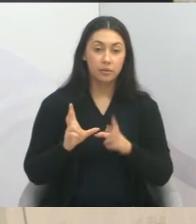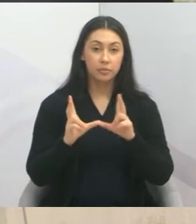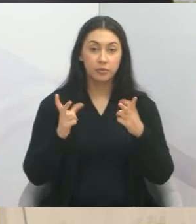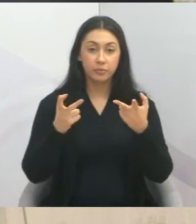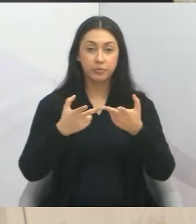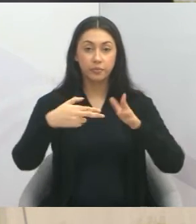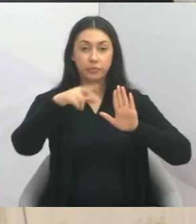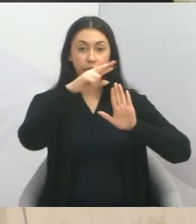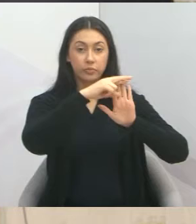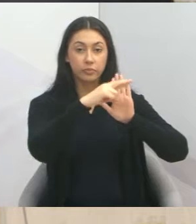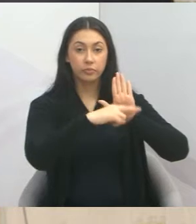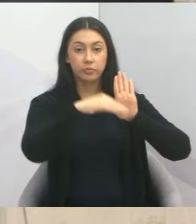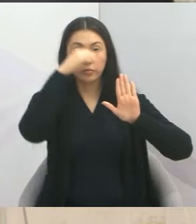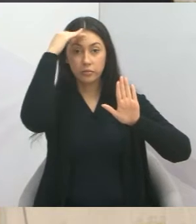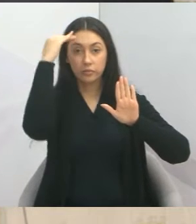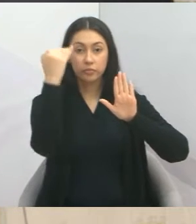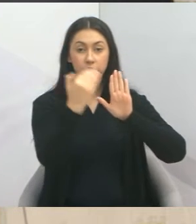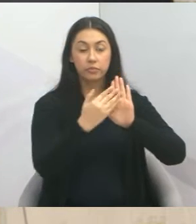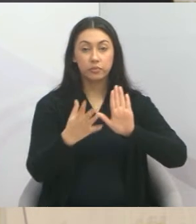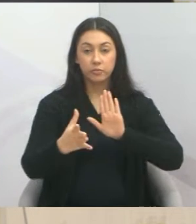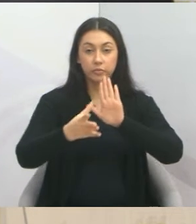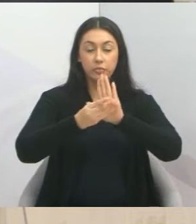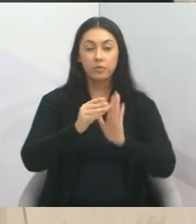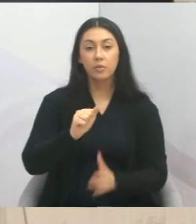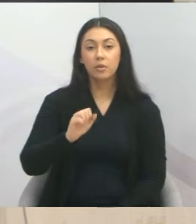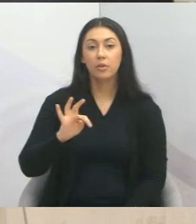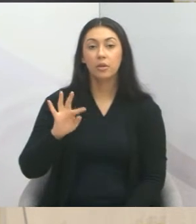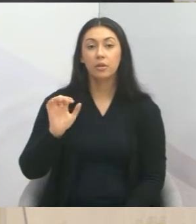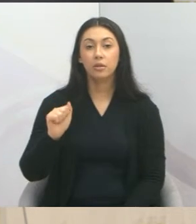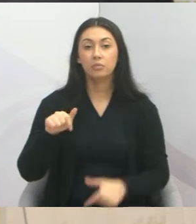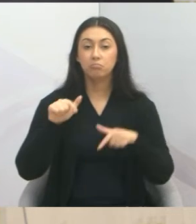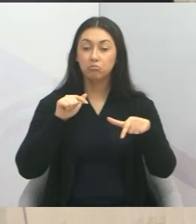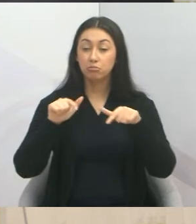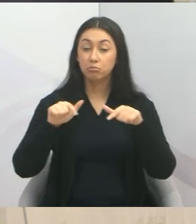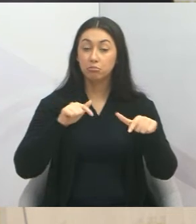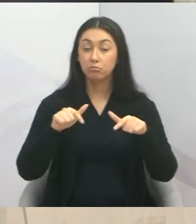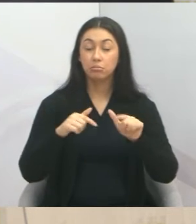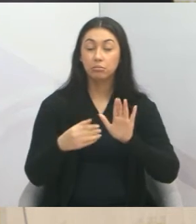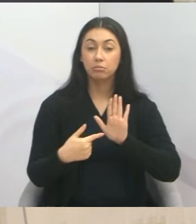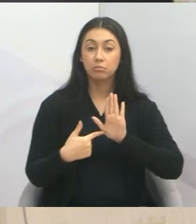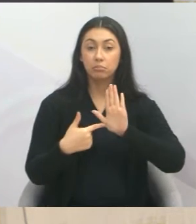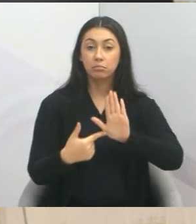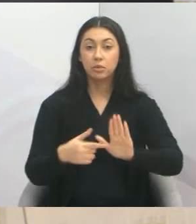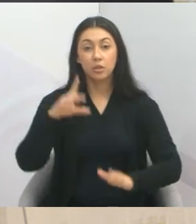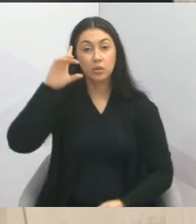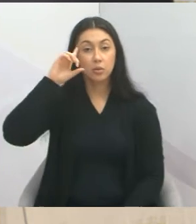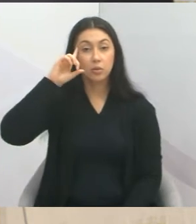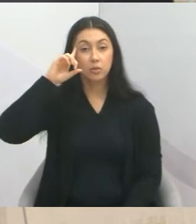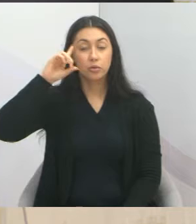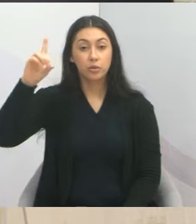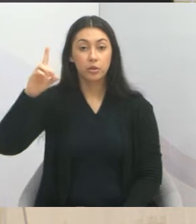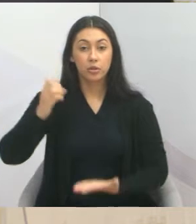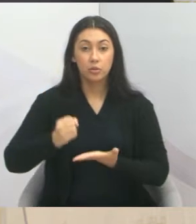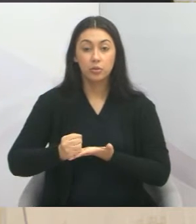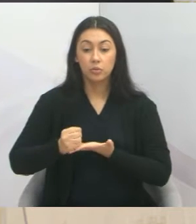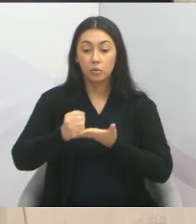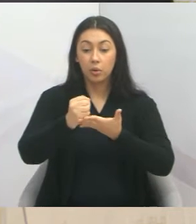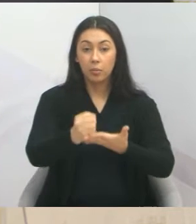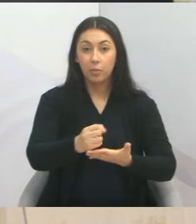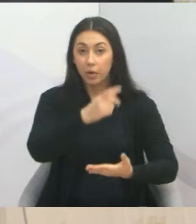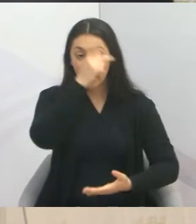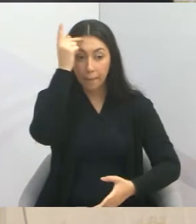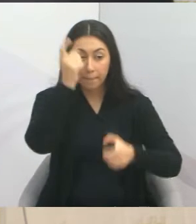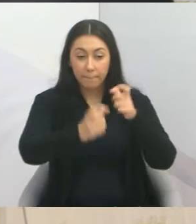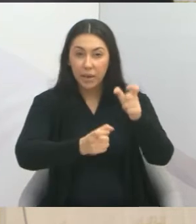cumpridas as formalidades regimentais que continuar ata dos trabalhos da sessão o registro do transcurso do dia internacional de Apoio às